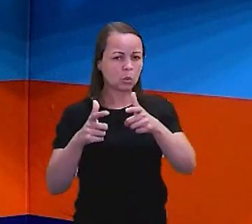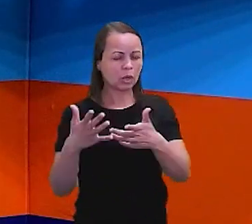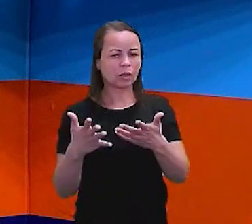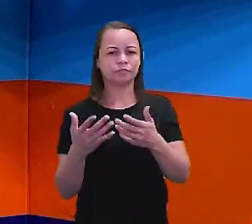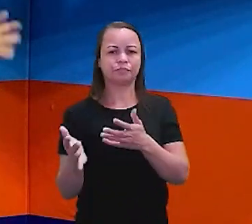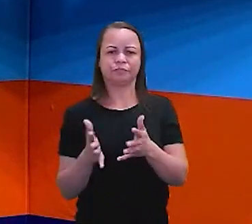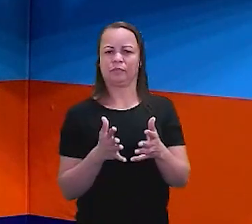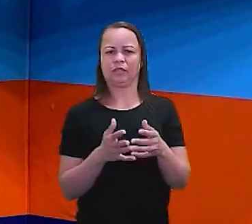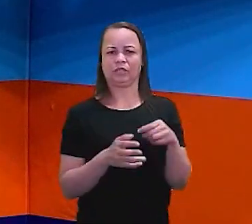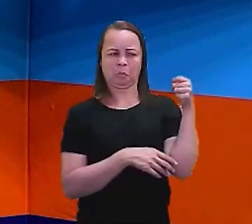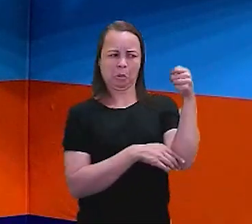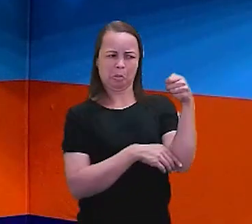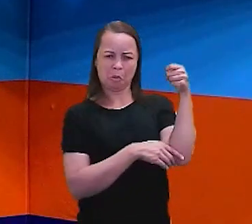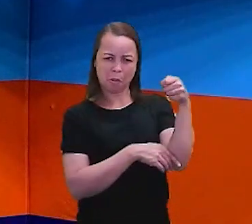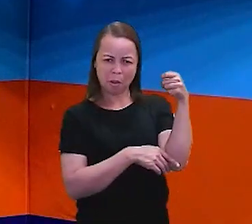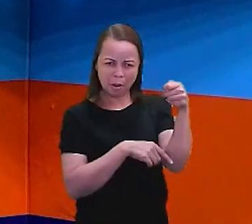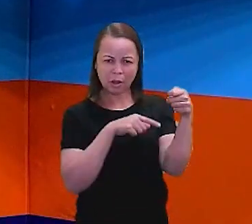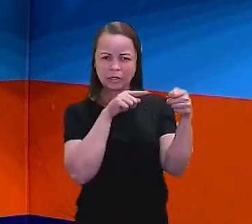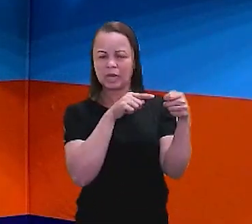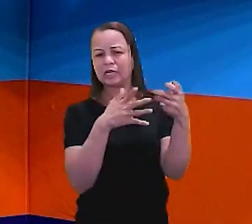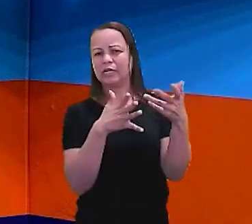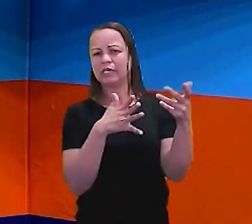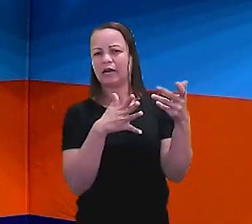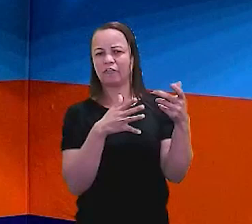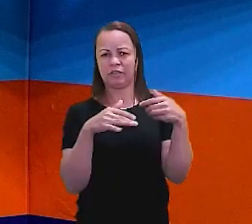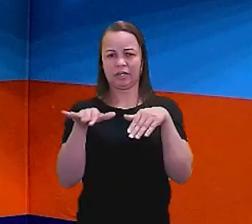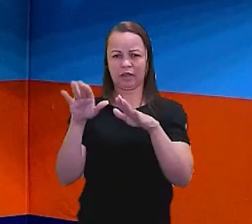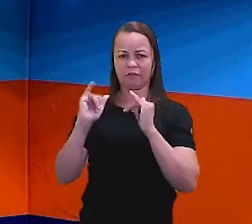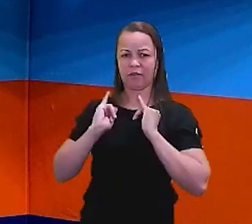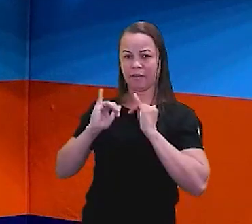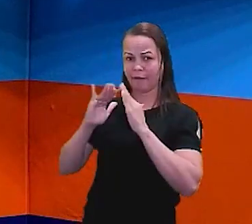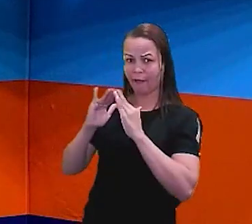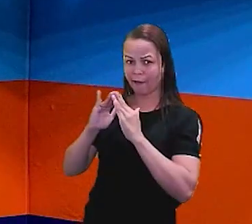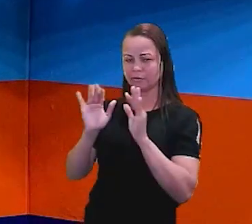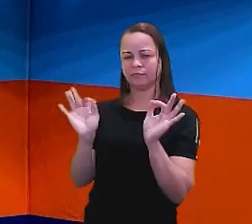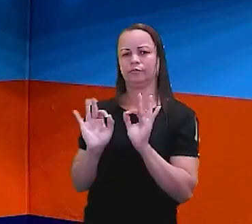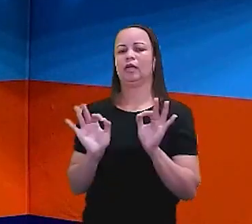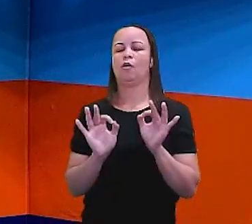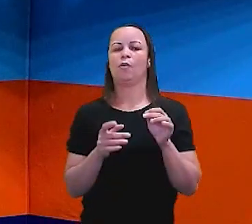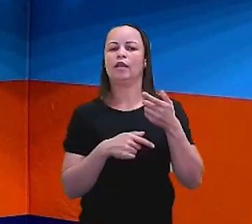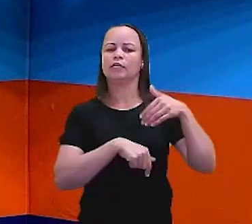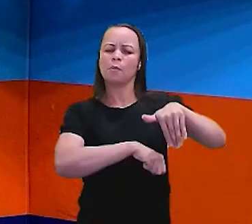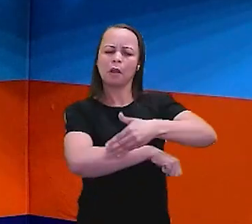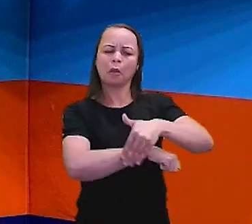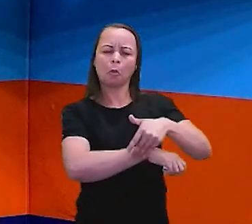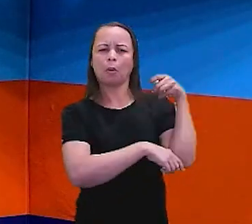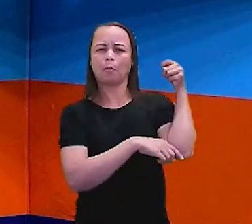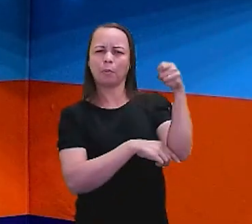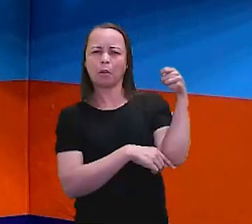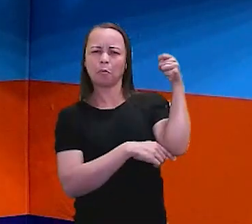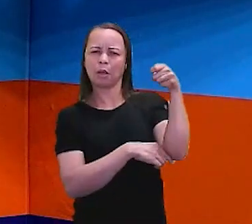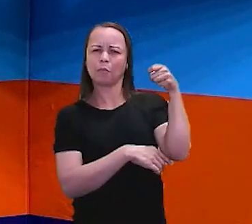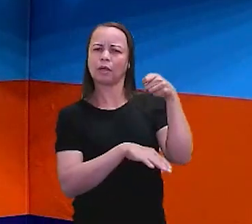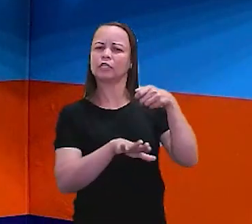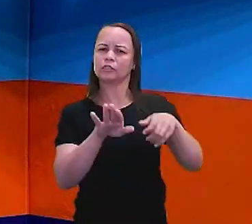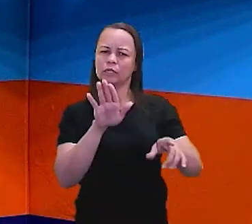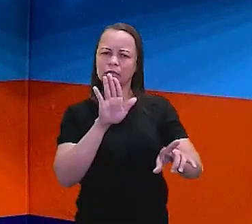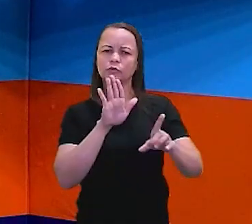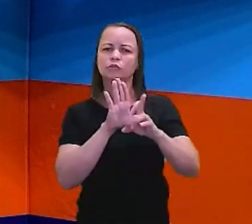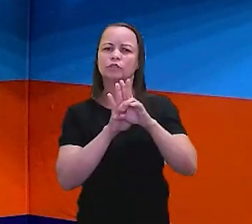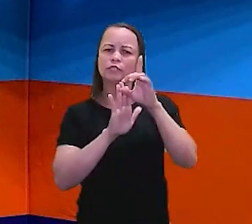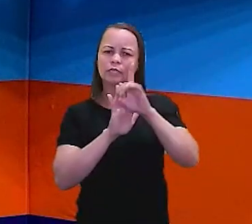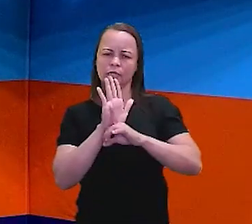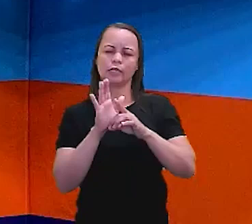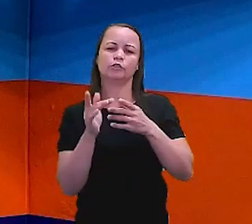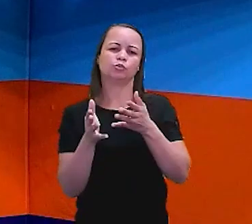A estado de greve vai ficar em casa, não. Eles iam para as ruas reivindicar seus direitos, reivindicar suas garantias, porque até então não